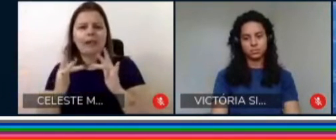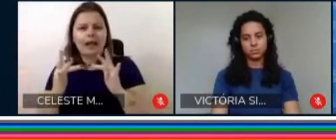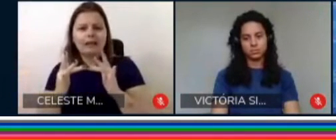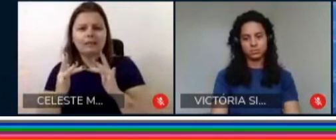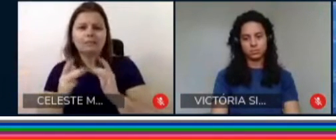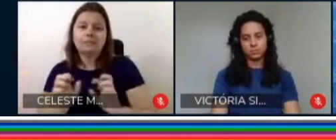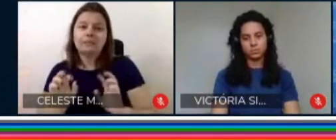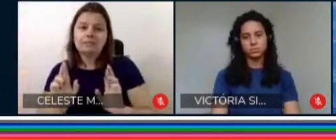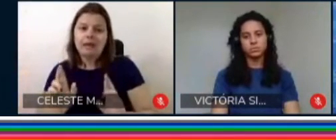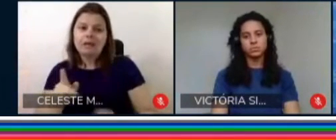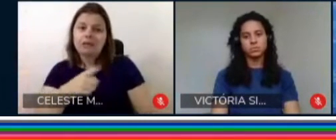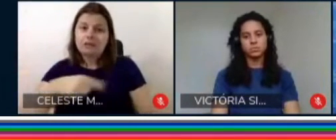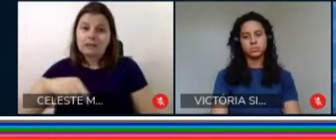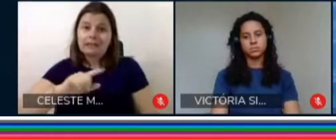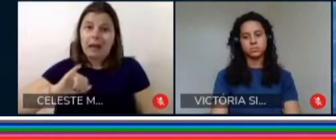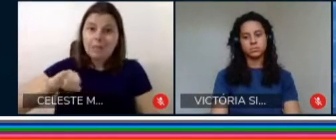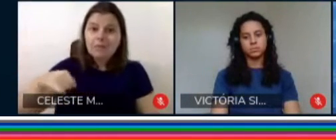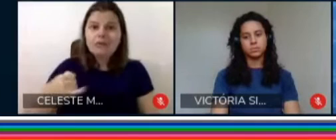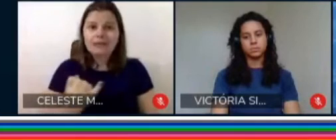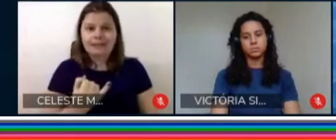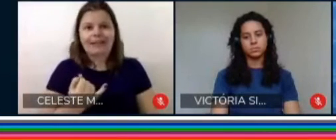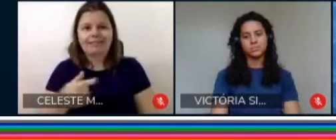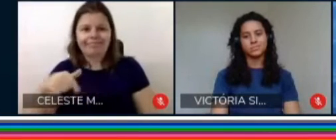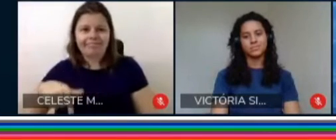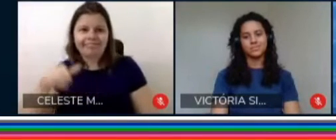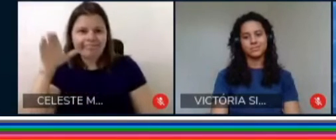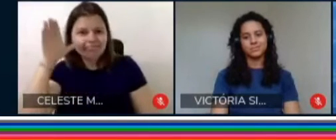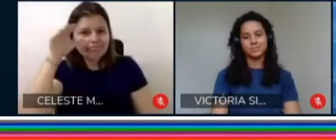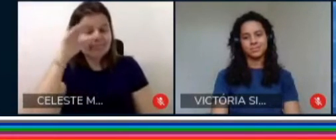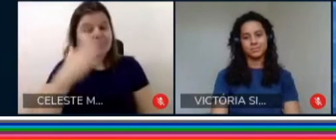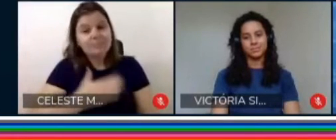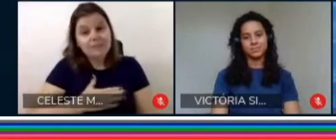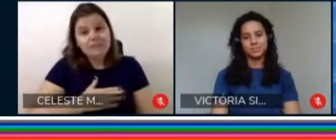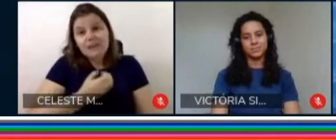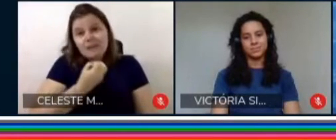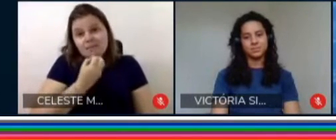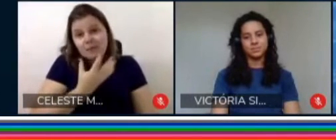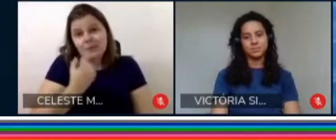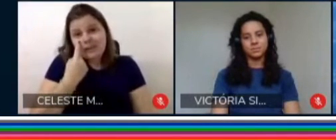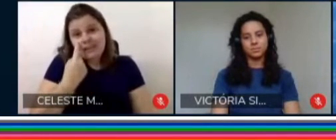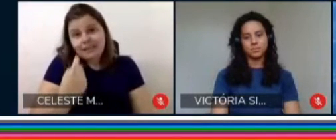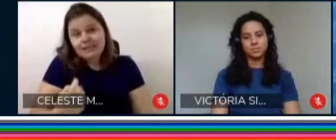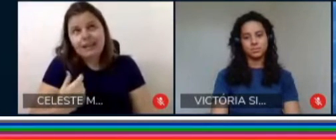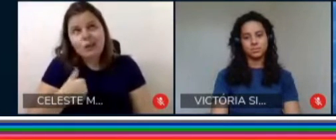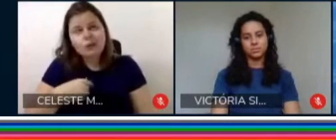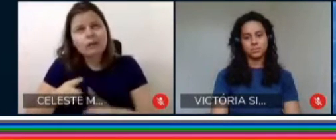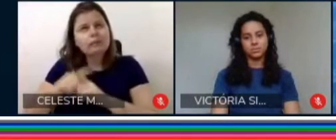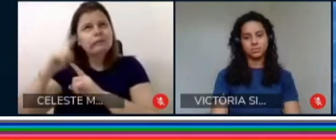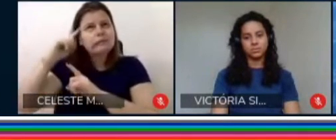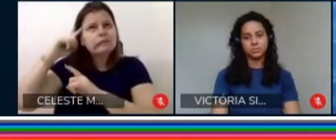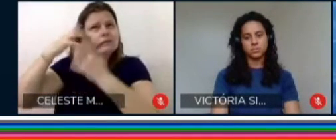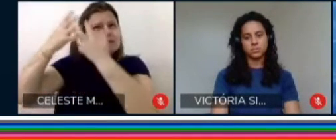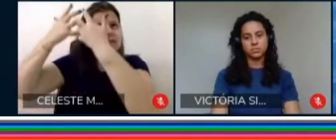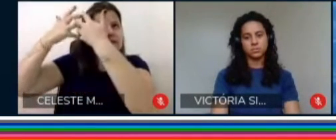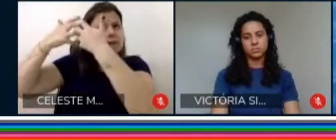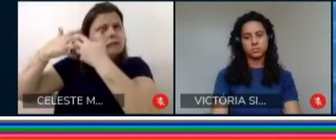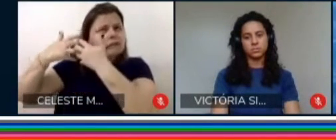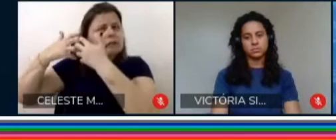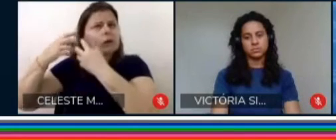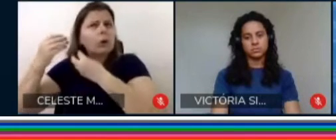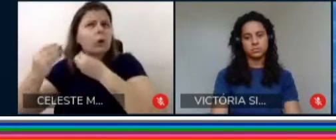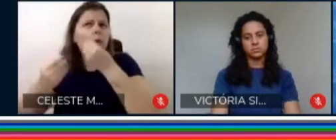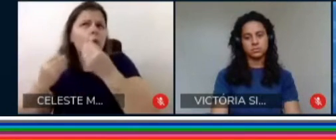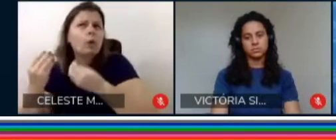bom tempo aqui com vocês, né, para vocês. Para mim é sempre interessante, porque eu também consigo pensar tanto na